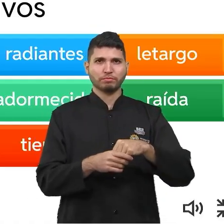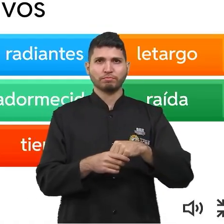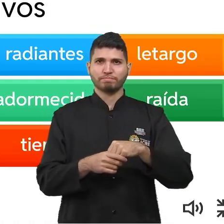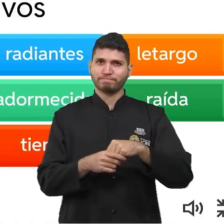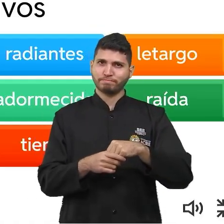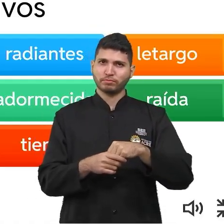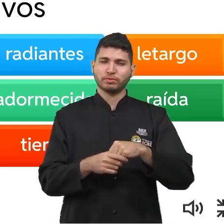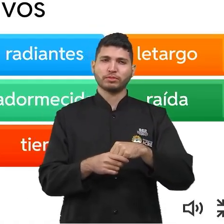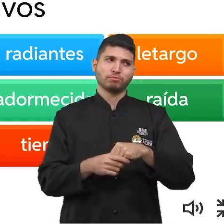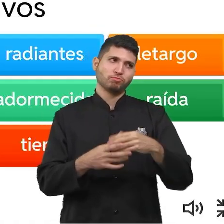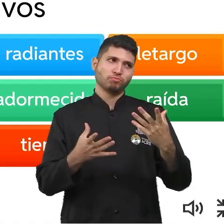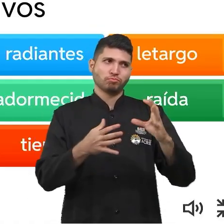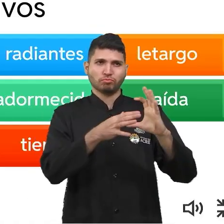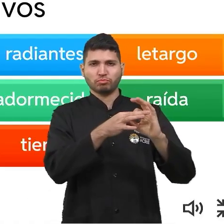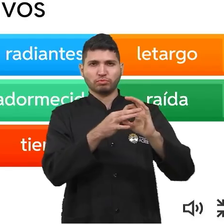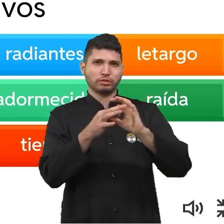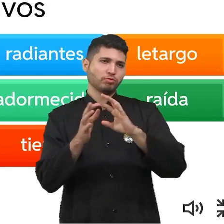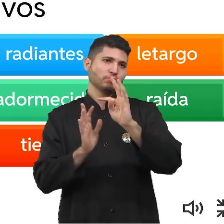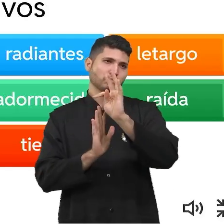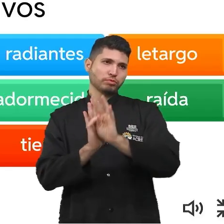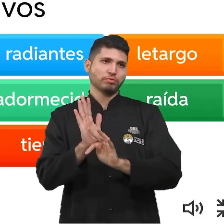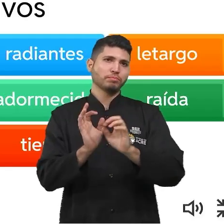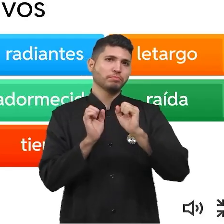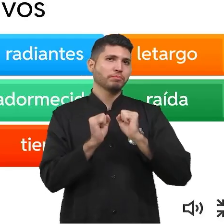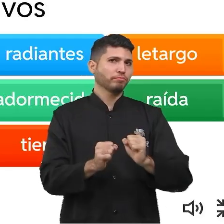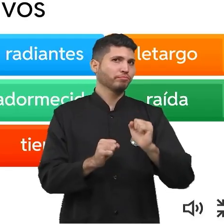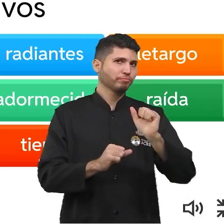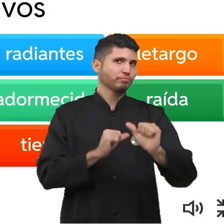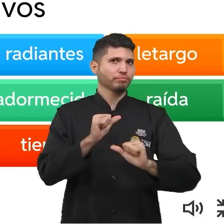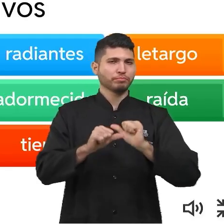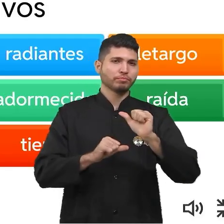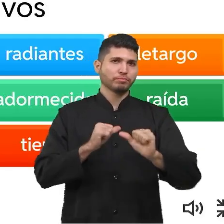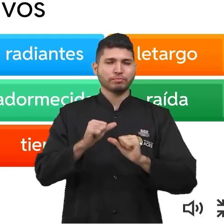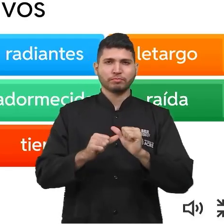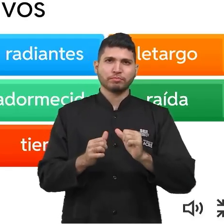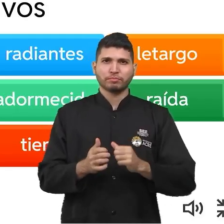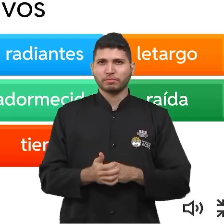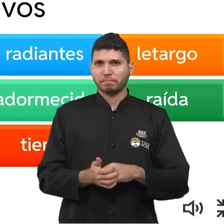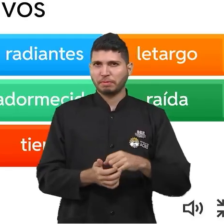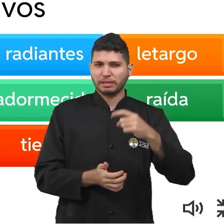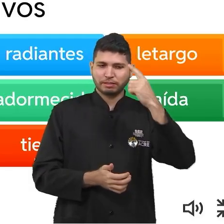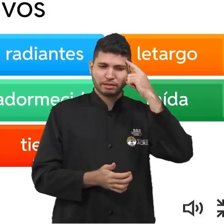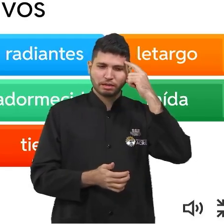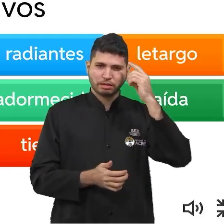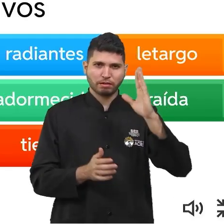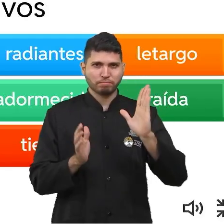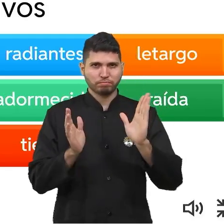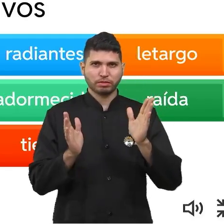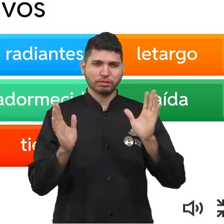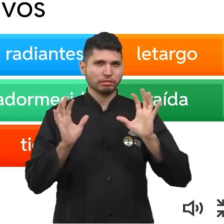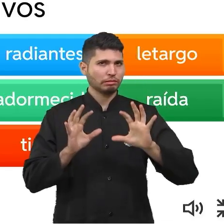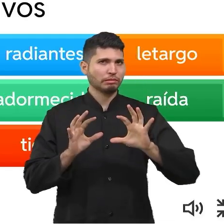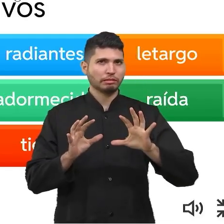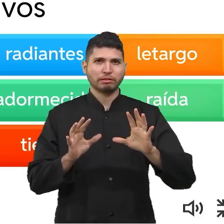podem trocar de acordo com o contexto, tá bom? Então, não classifique somente uma palavra pelo que ela é separada.